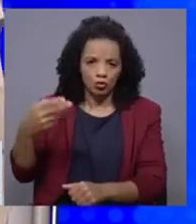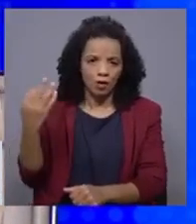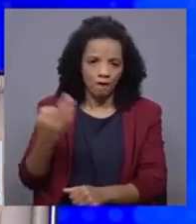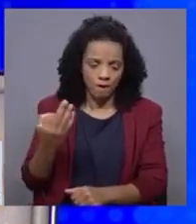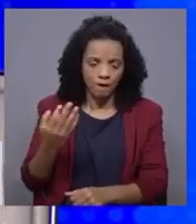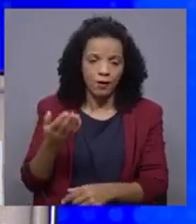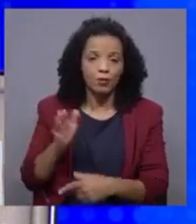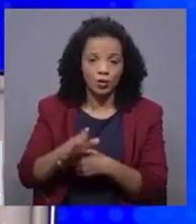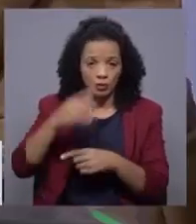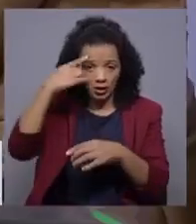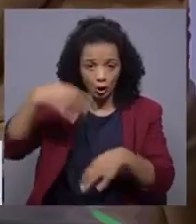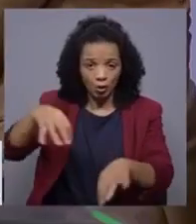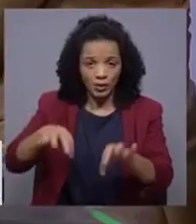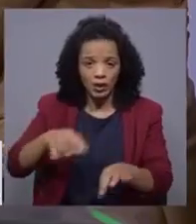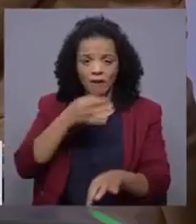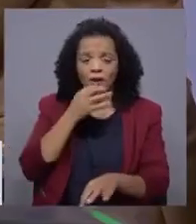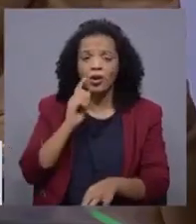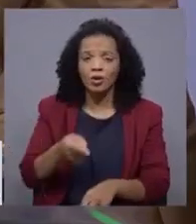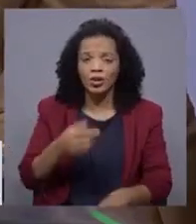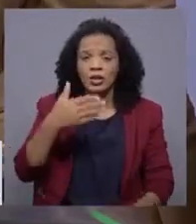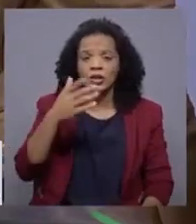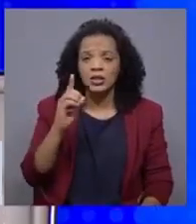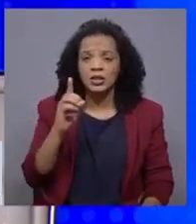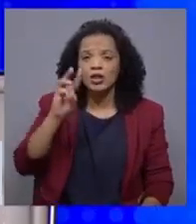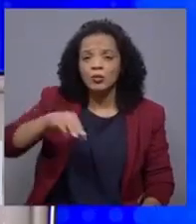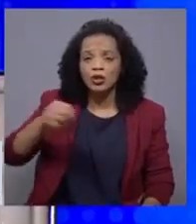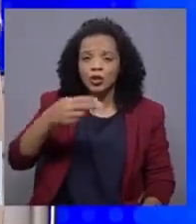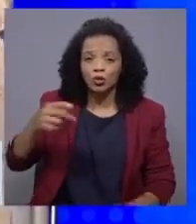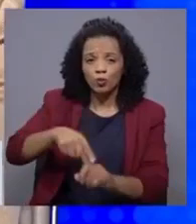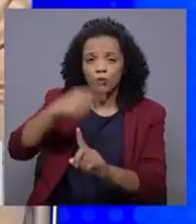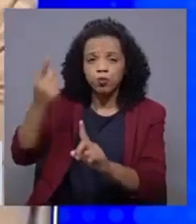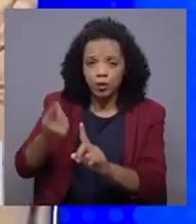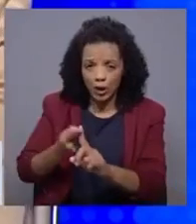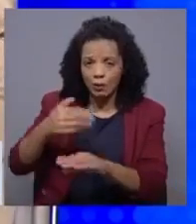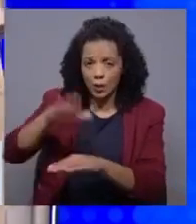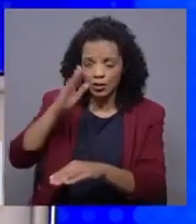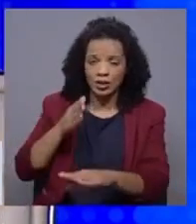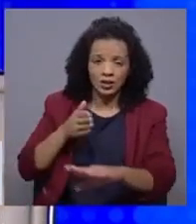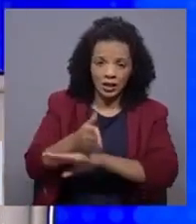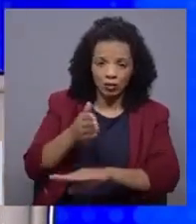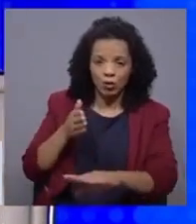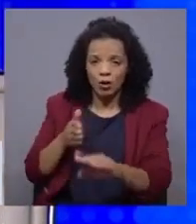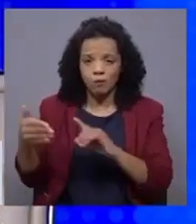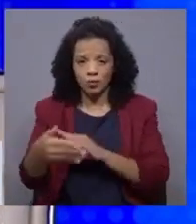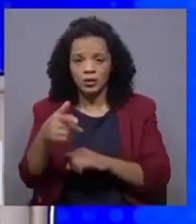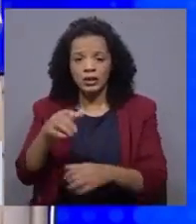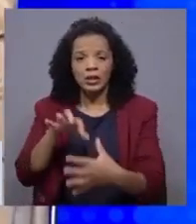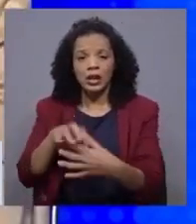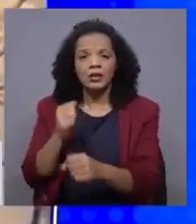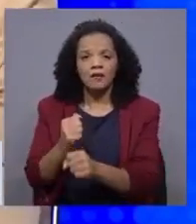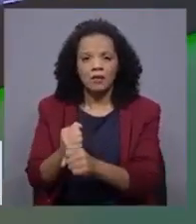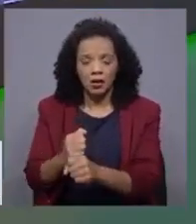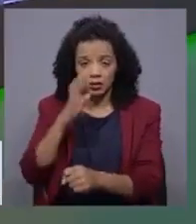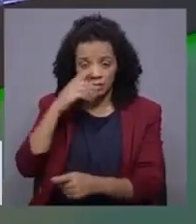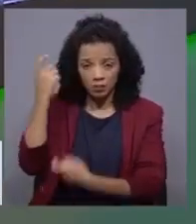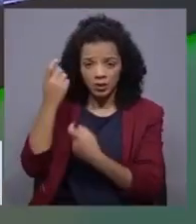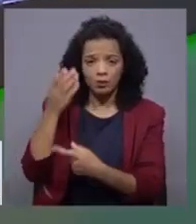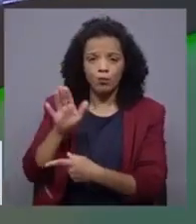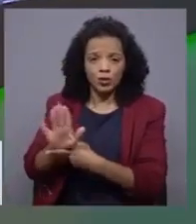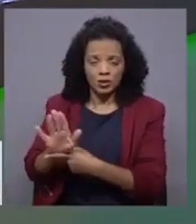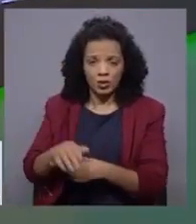só no caso da tauromaquia estamos a falar de mais de 16 milhões de euros ao ano, direta e indiretamente para esta atividade. Se pensarmos, por